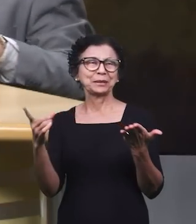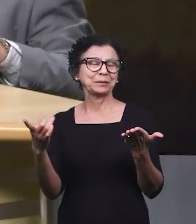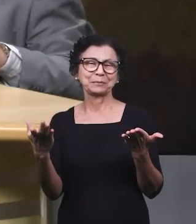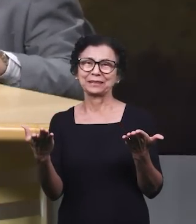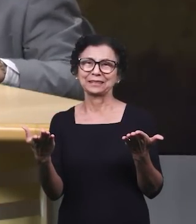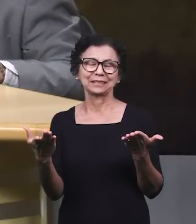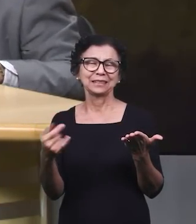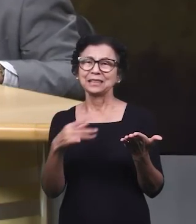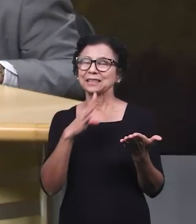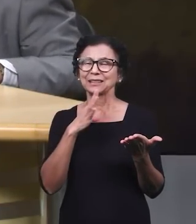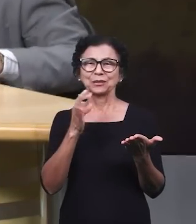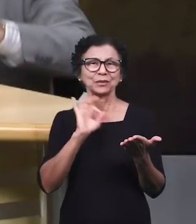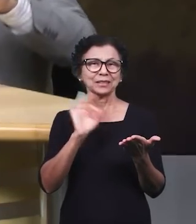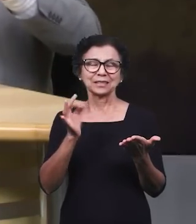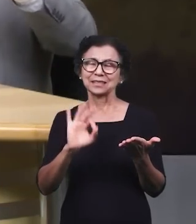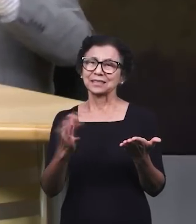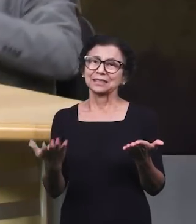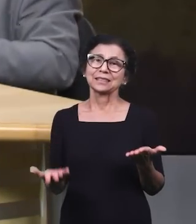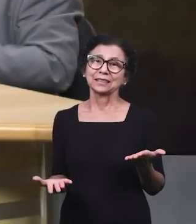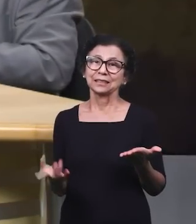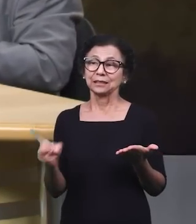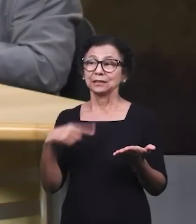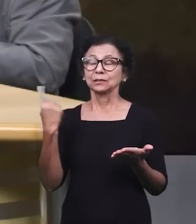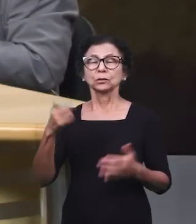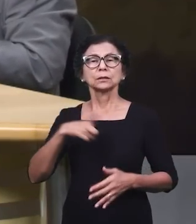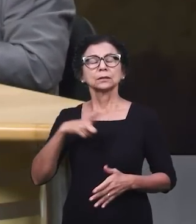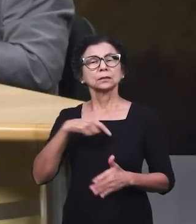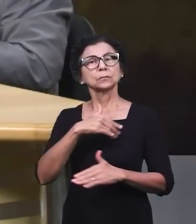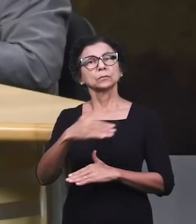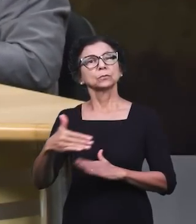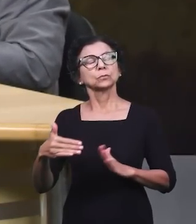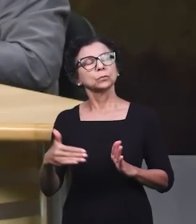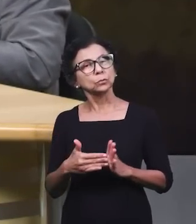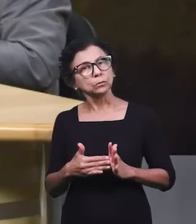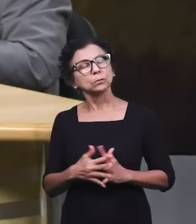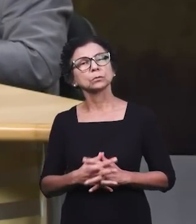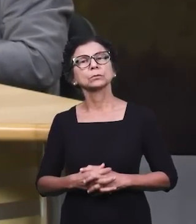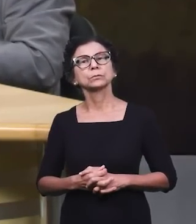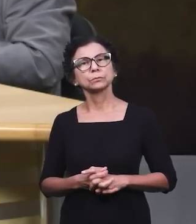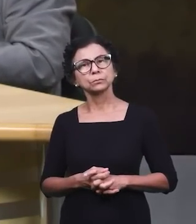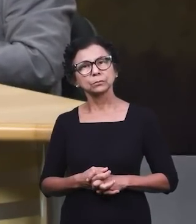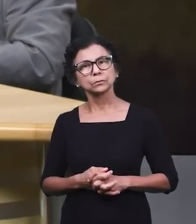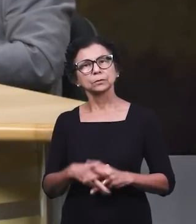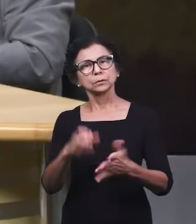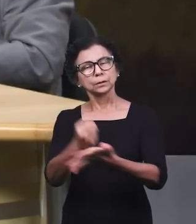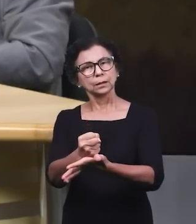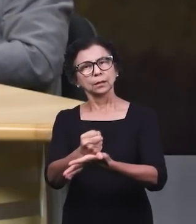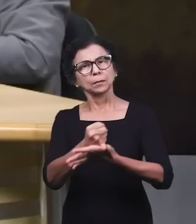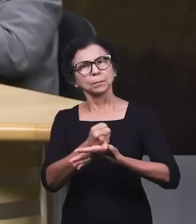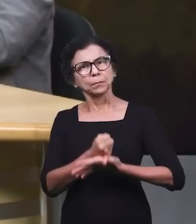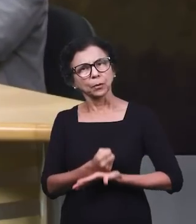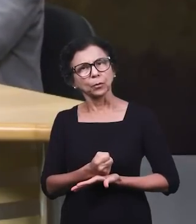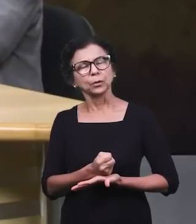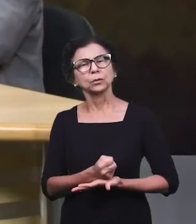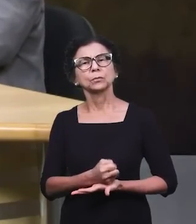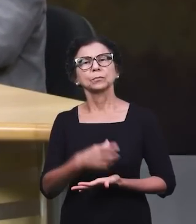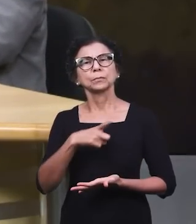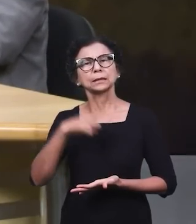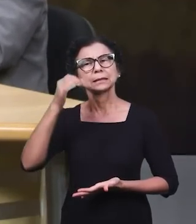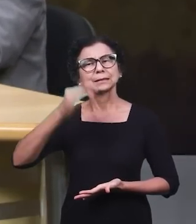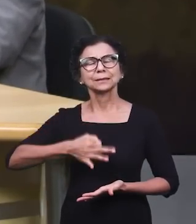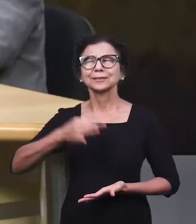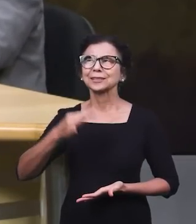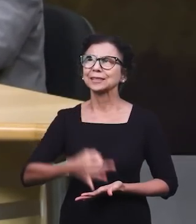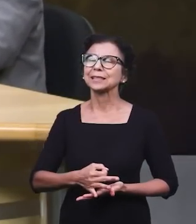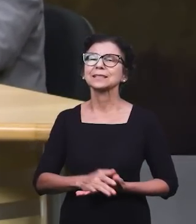ele não tinha Bíblia para ver as experiências. E nós temos tudo isso. Fantástico. Que nos dão suporte para ter a certeza, né? Que